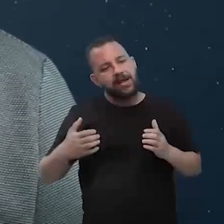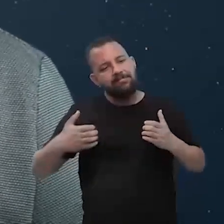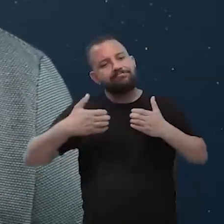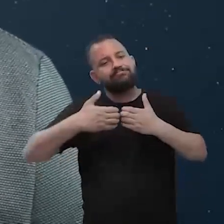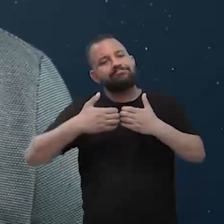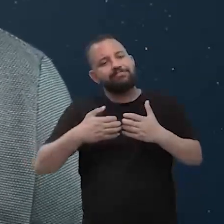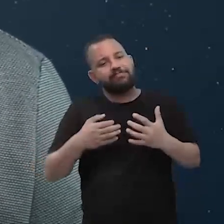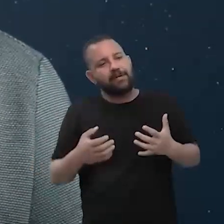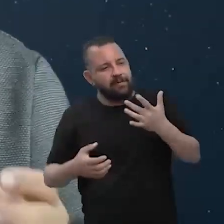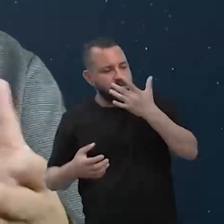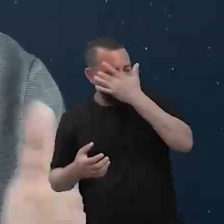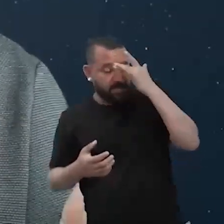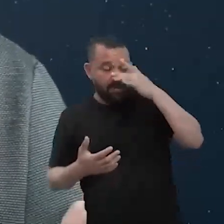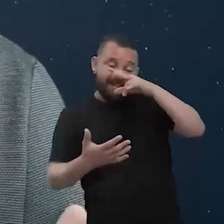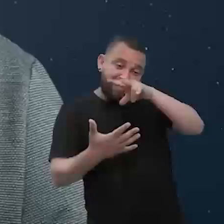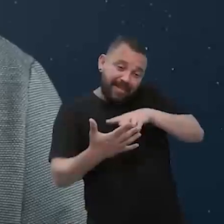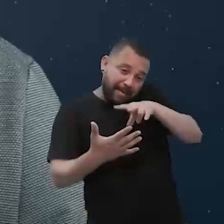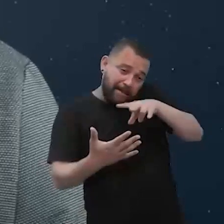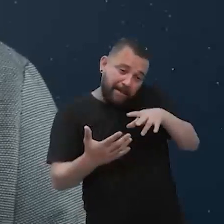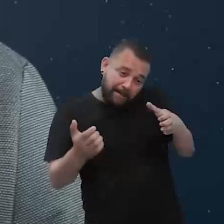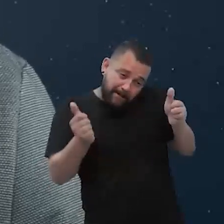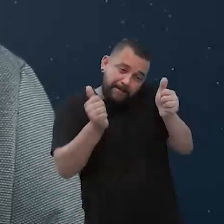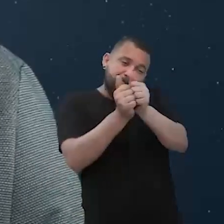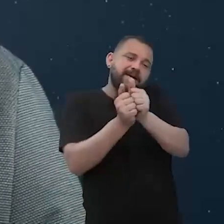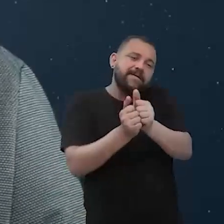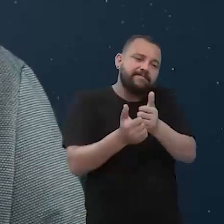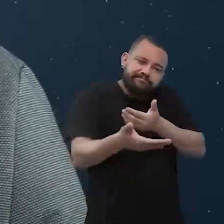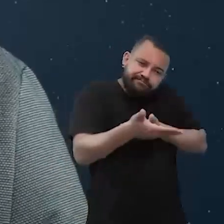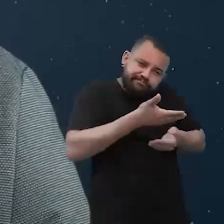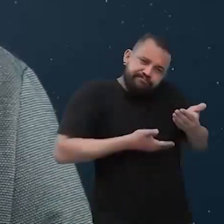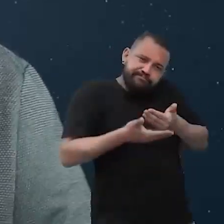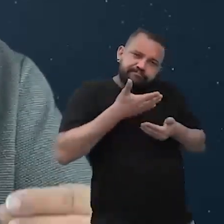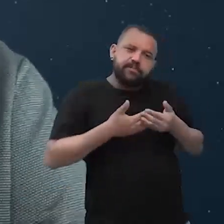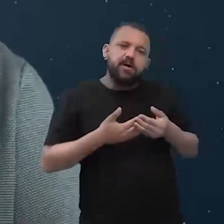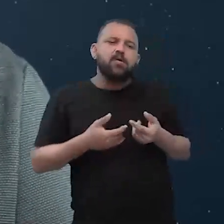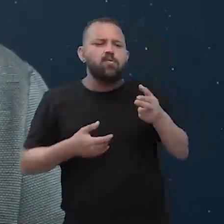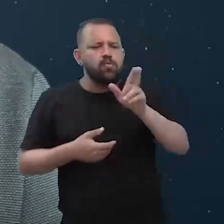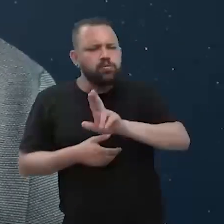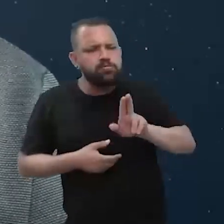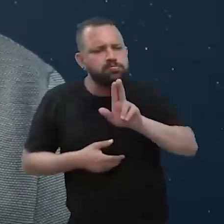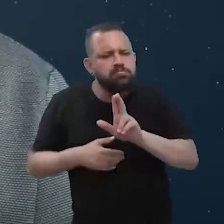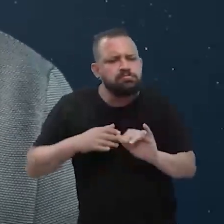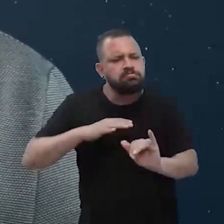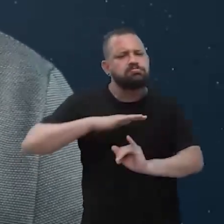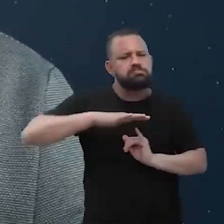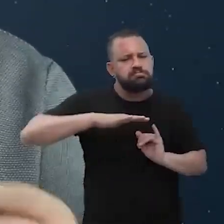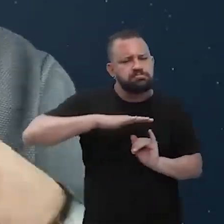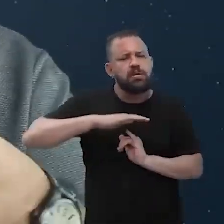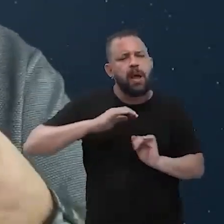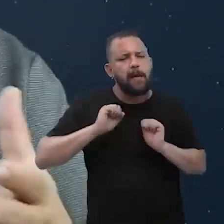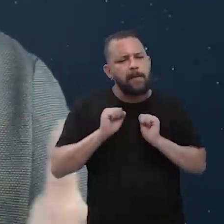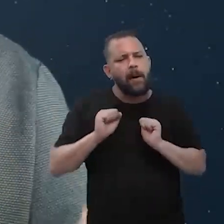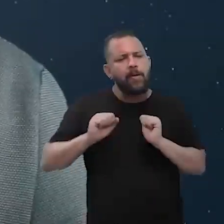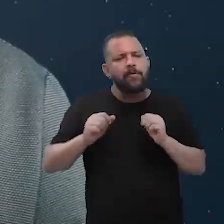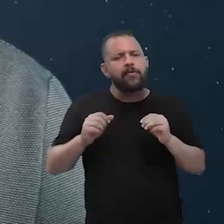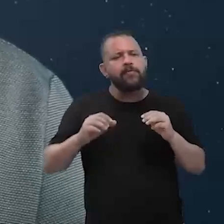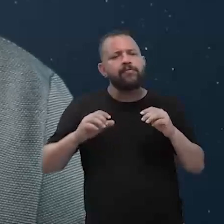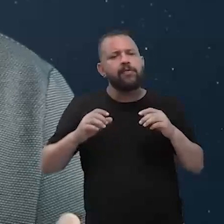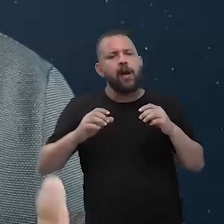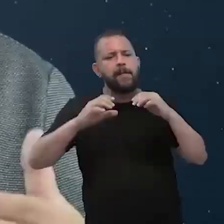leitor. Então é possível sim uma linguagem coloquial no texto publicitário? Sim, claro que sim. Não é? Um texto